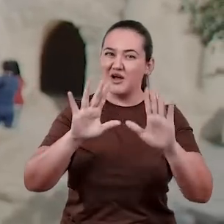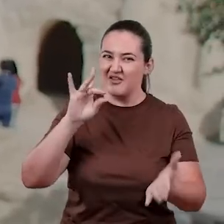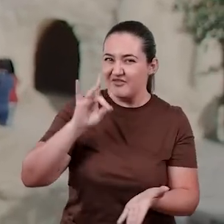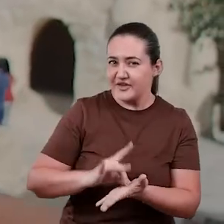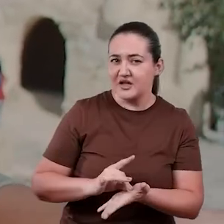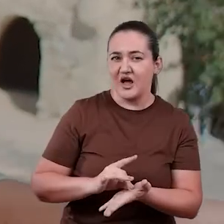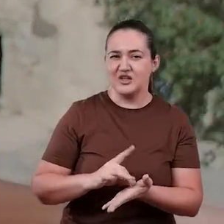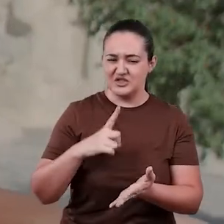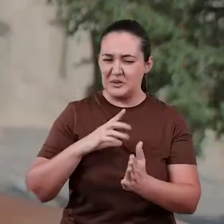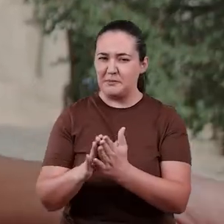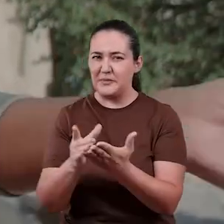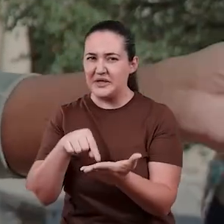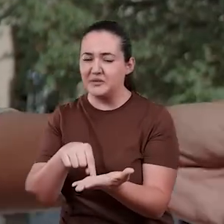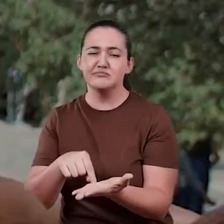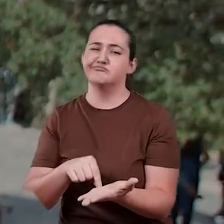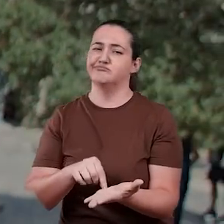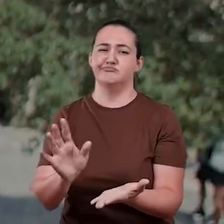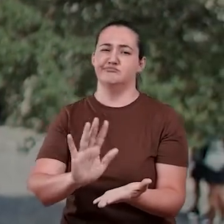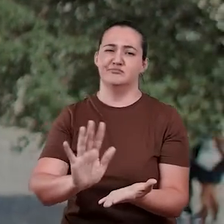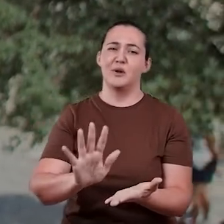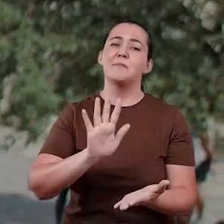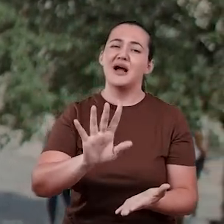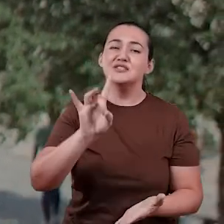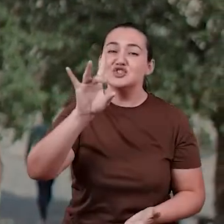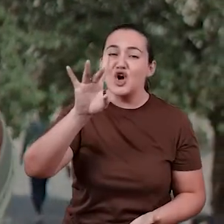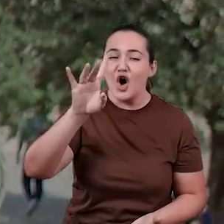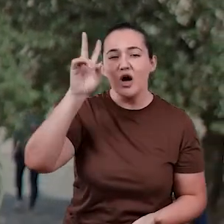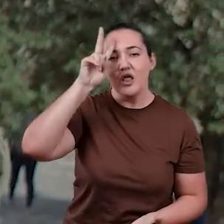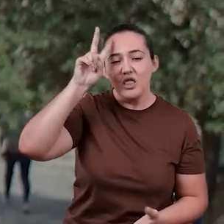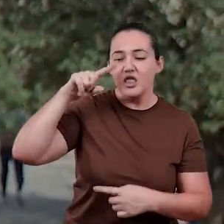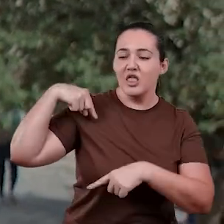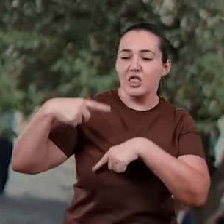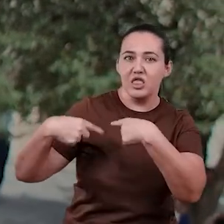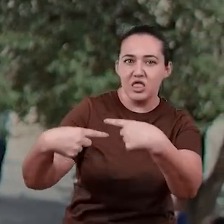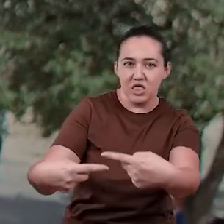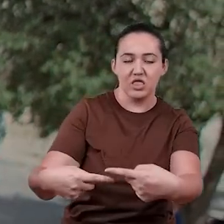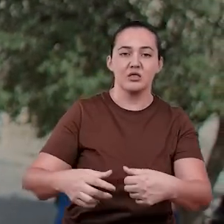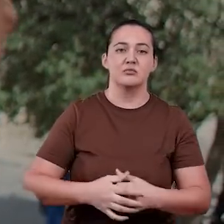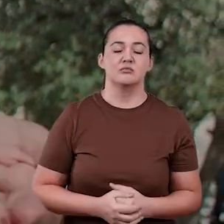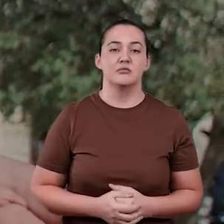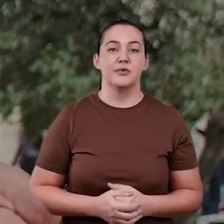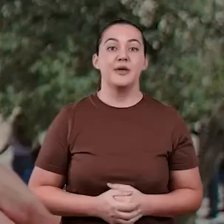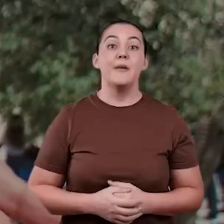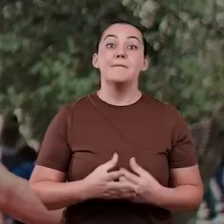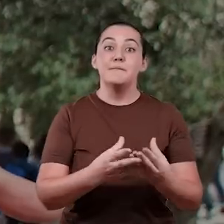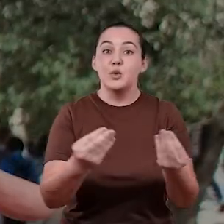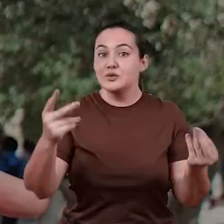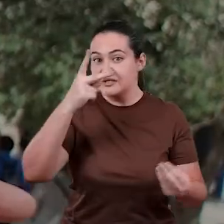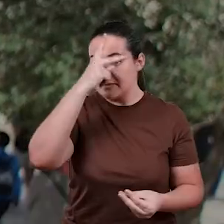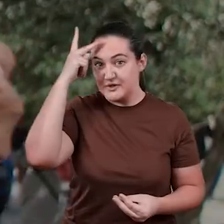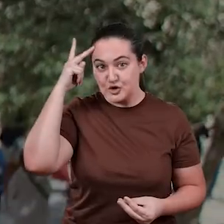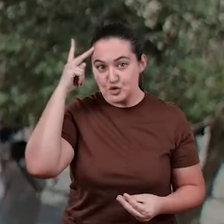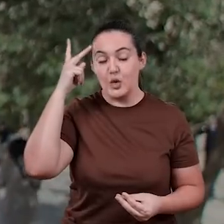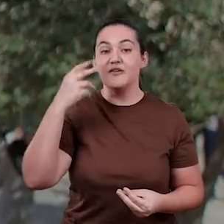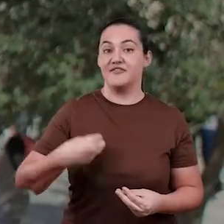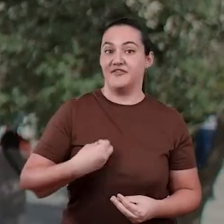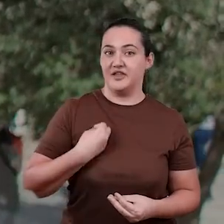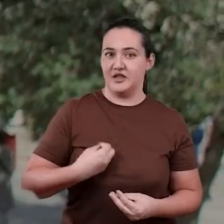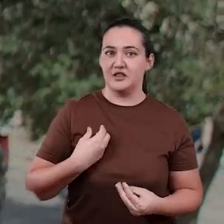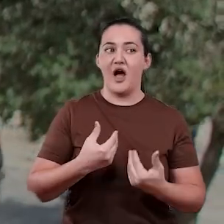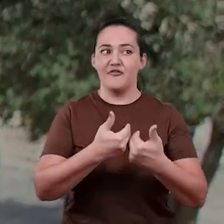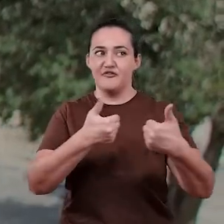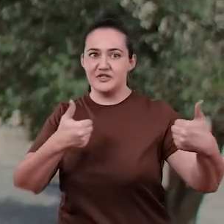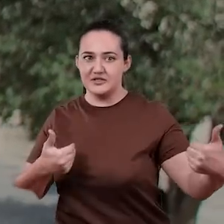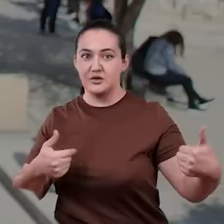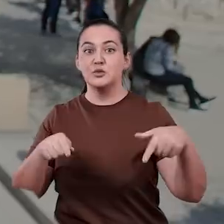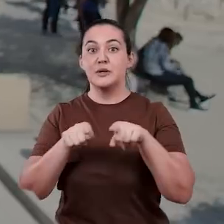tudo, é claro, tem base bíblica, mas faz parte da história. Aliás, muitas pessoas não apenas viveram essa vida monástica, como morreram aqui,